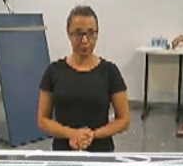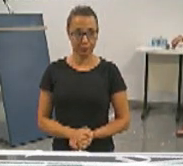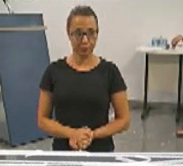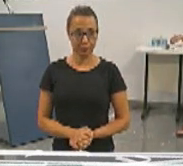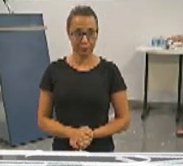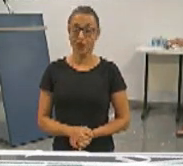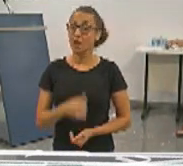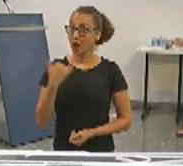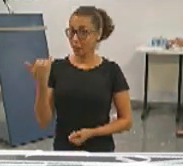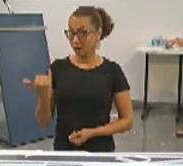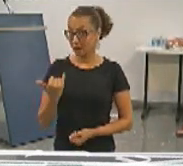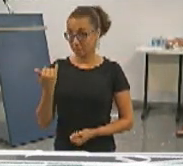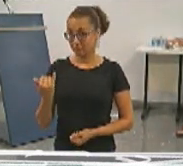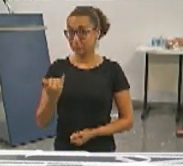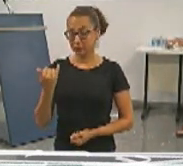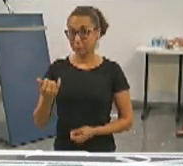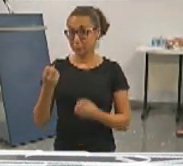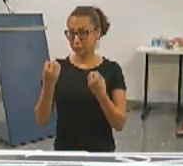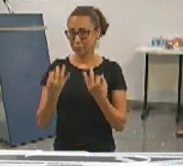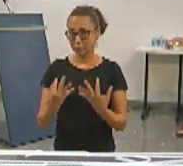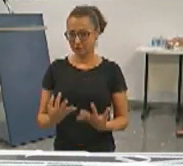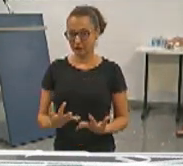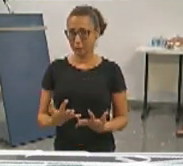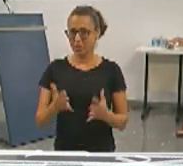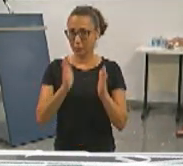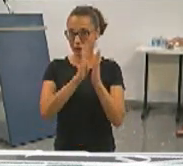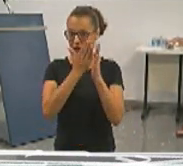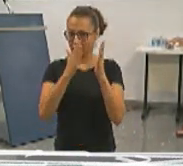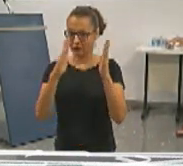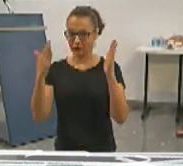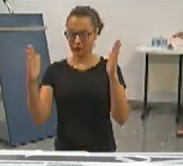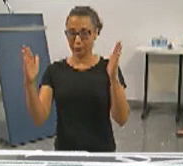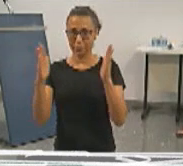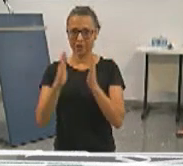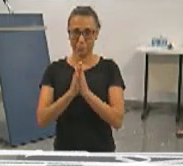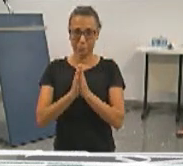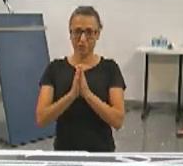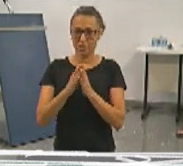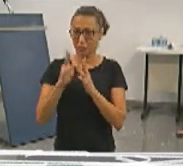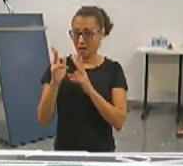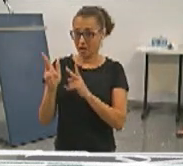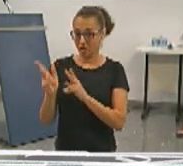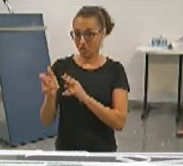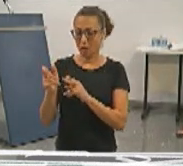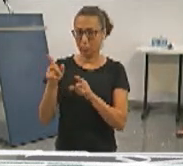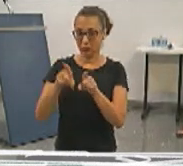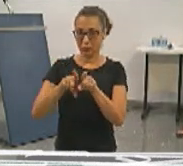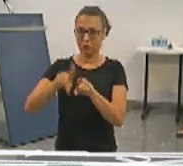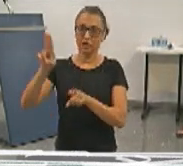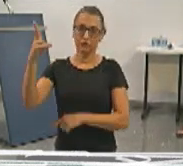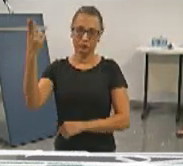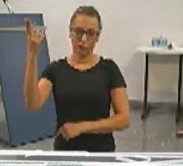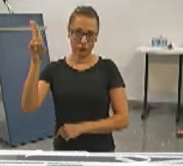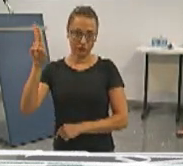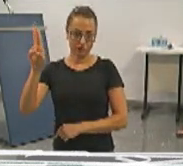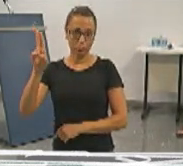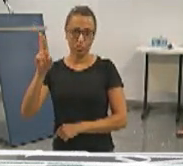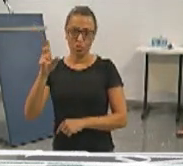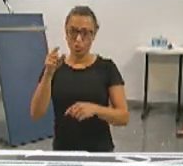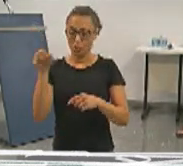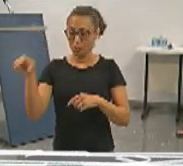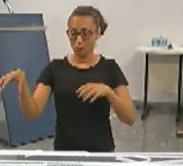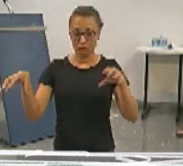É importante colocarmos, né, que a biblioteca, assim como o HU, são